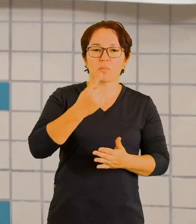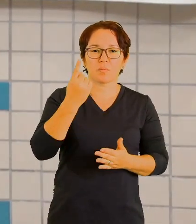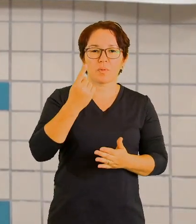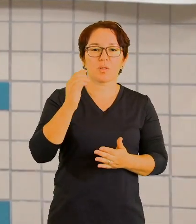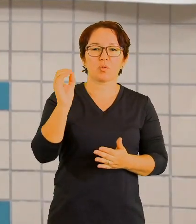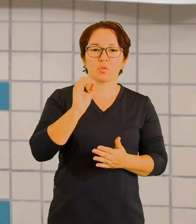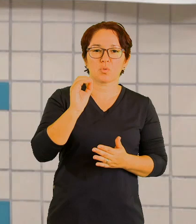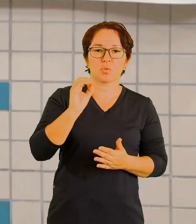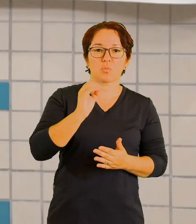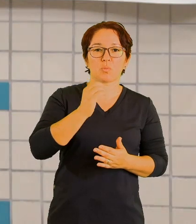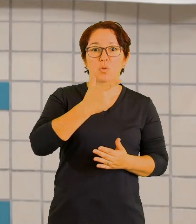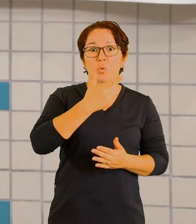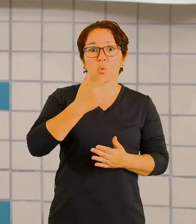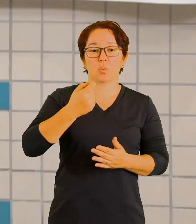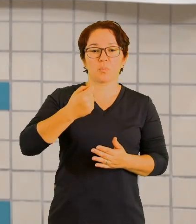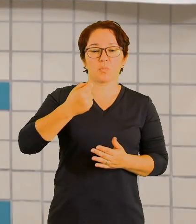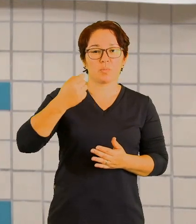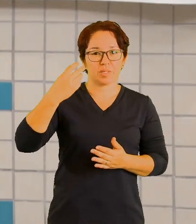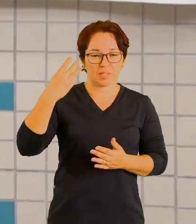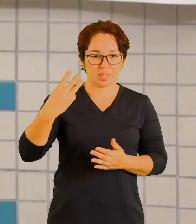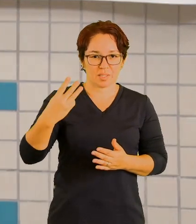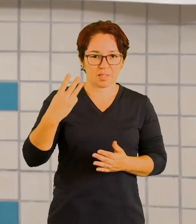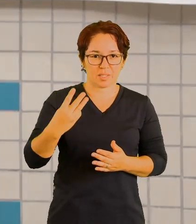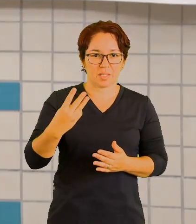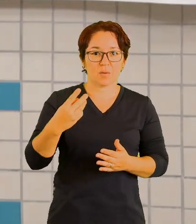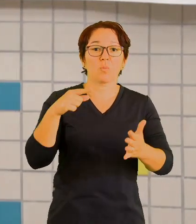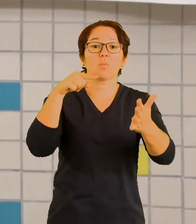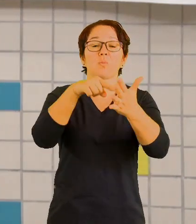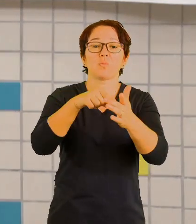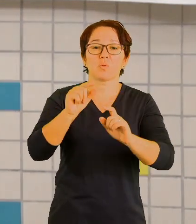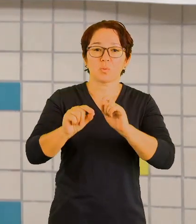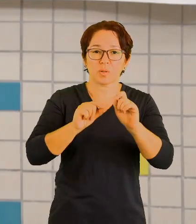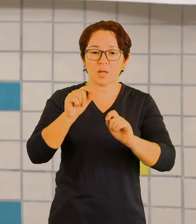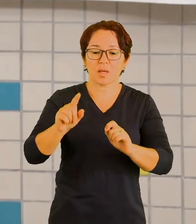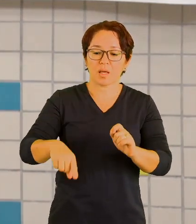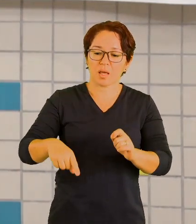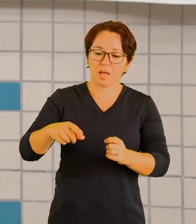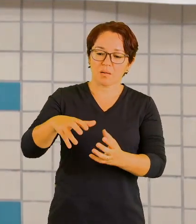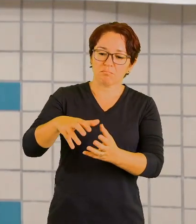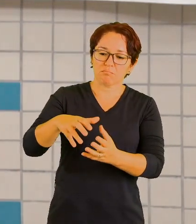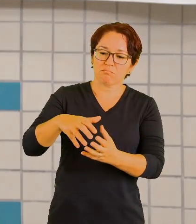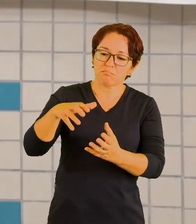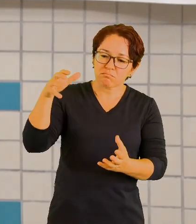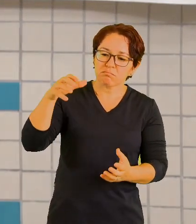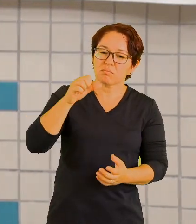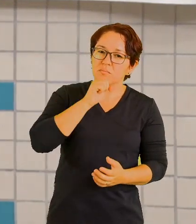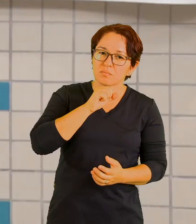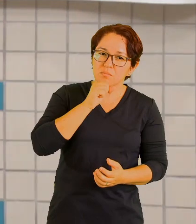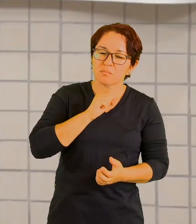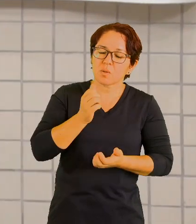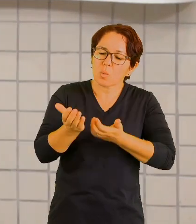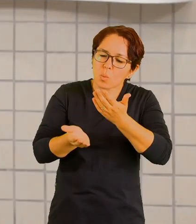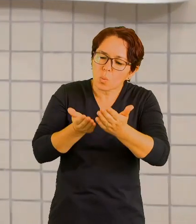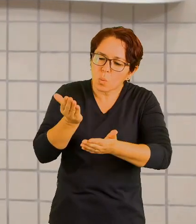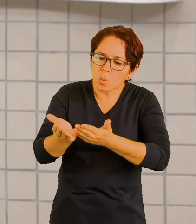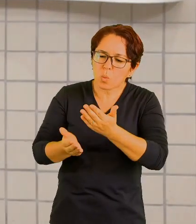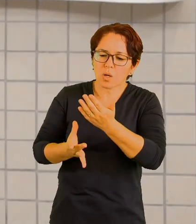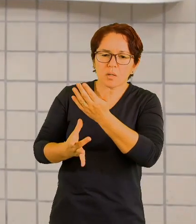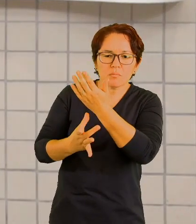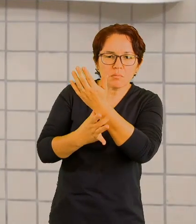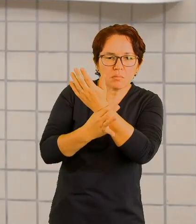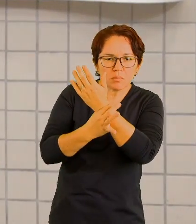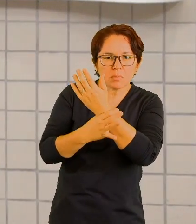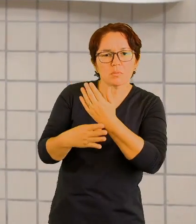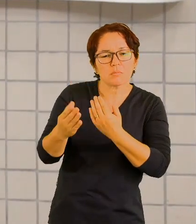2003, visa a garantia dos direitos assegurados às pessoas idosas. Você sabe que a